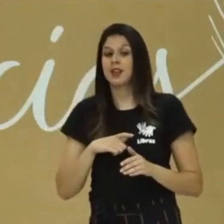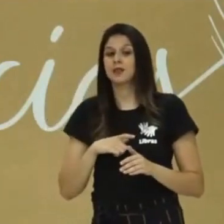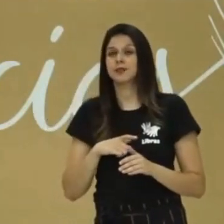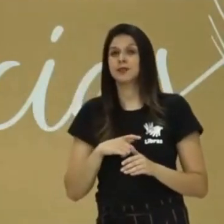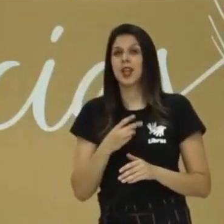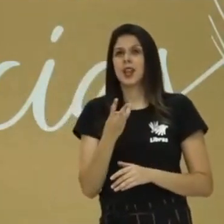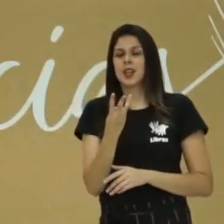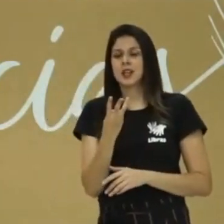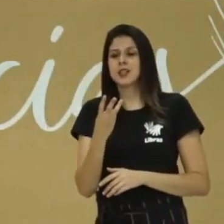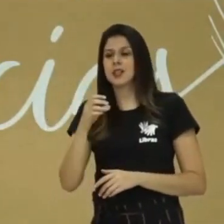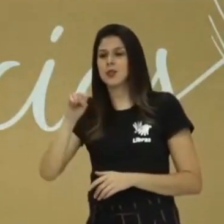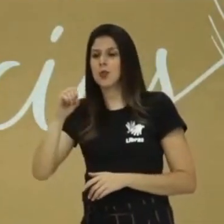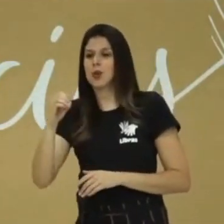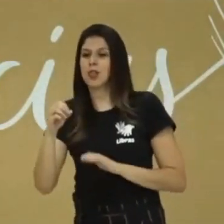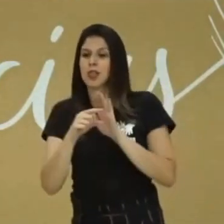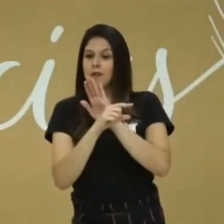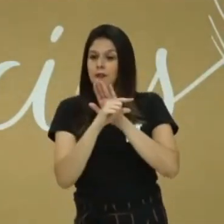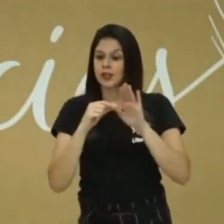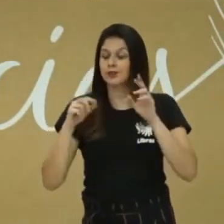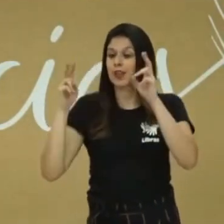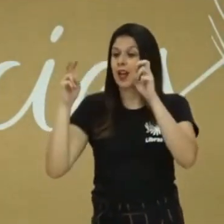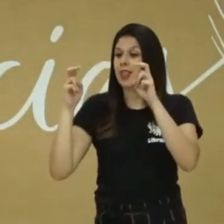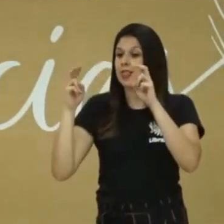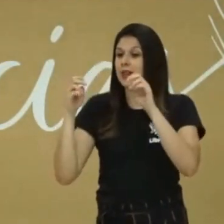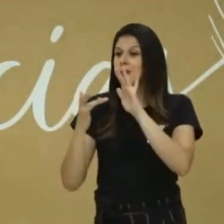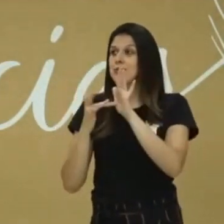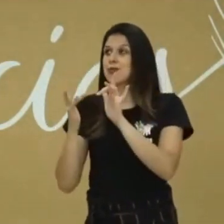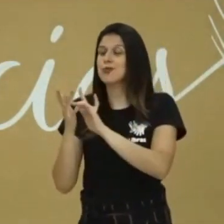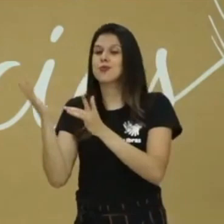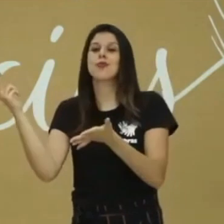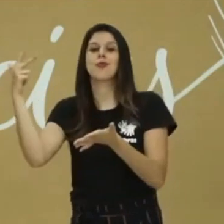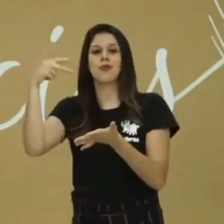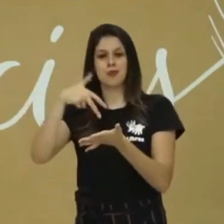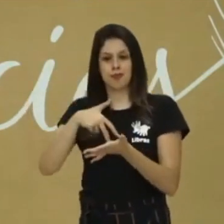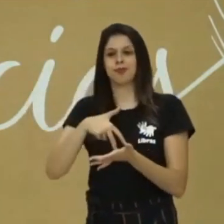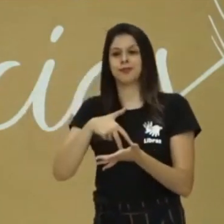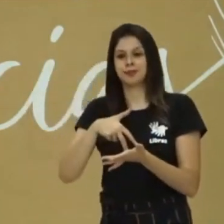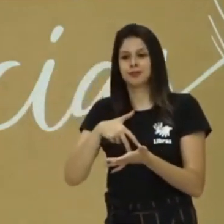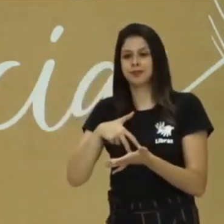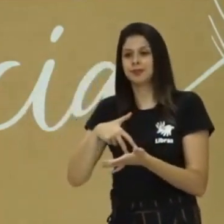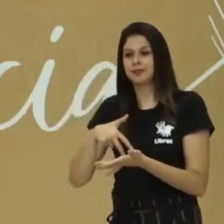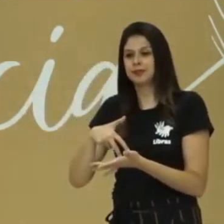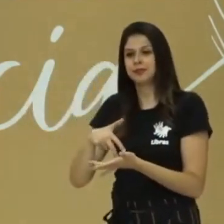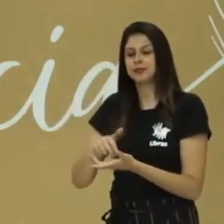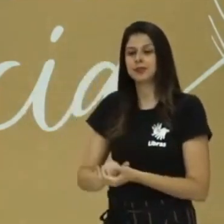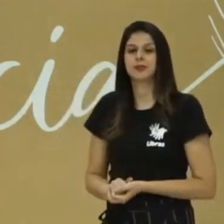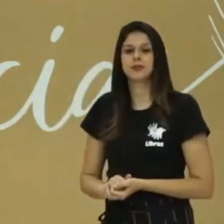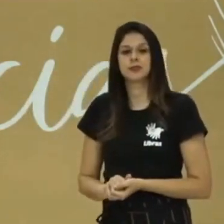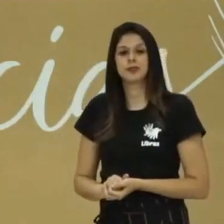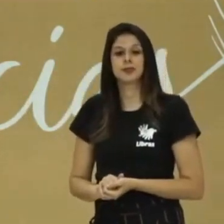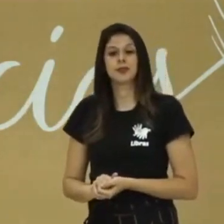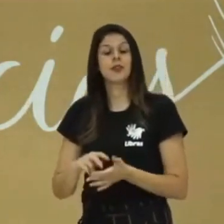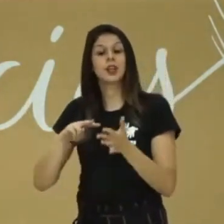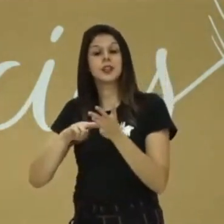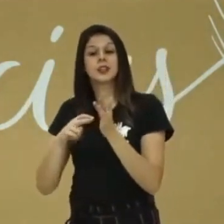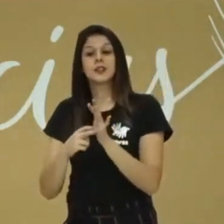existem 380 passagens falando sobre a volta de Jesus Oi e